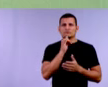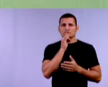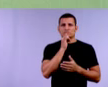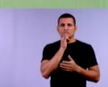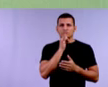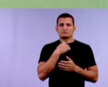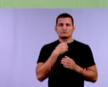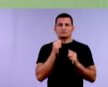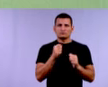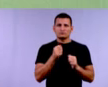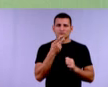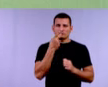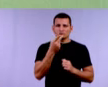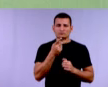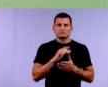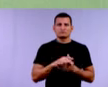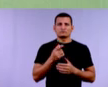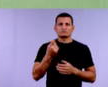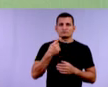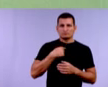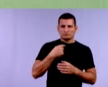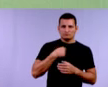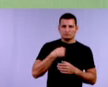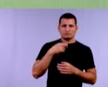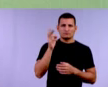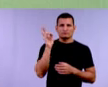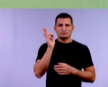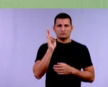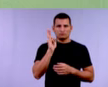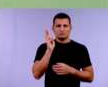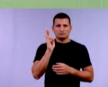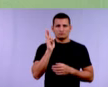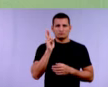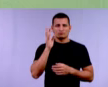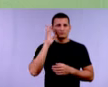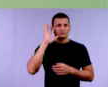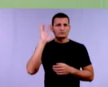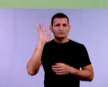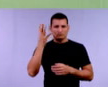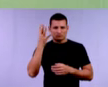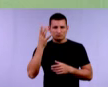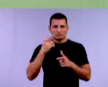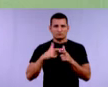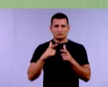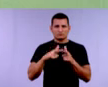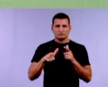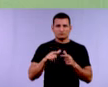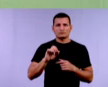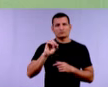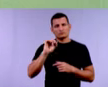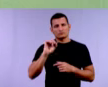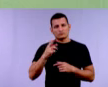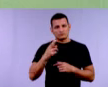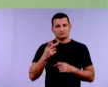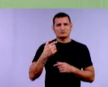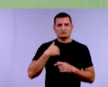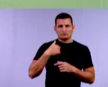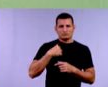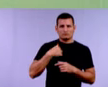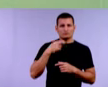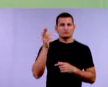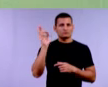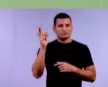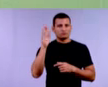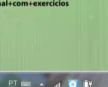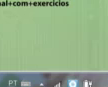eu posso dizer, fui eu quem resolveu a questão, ou fui eu quem